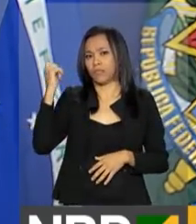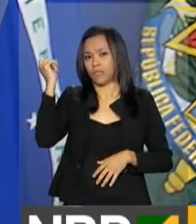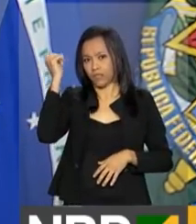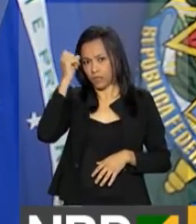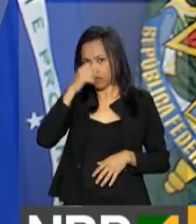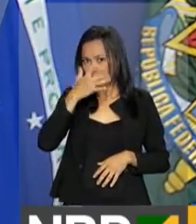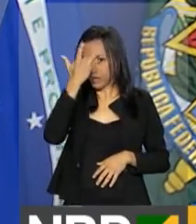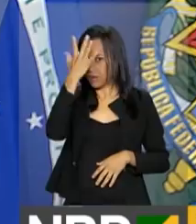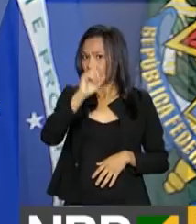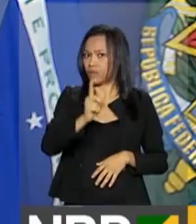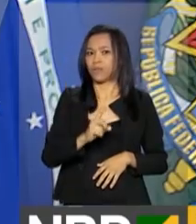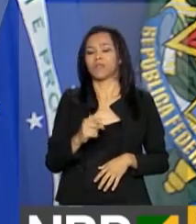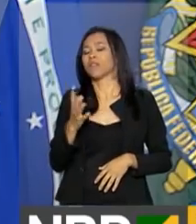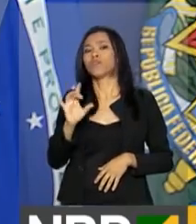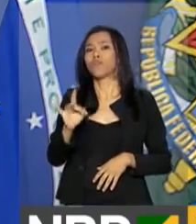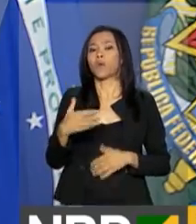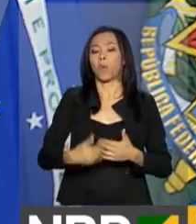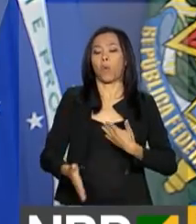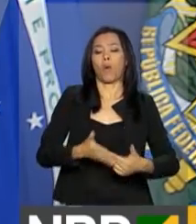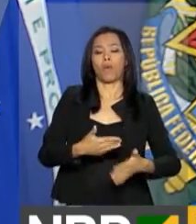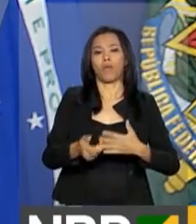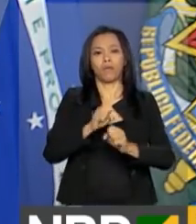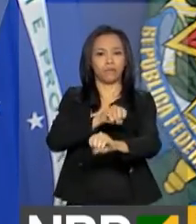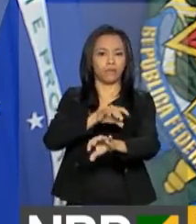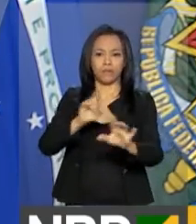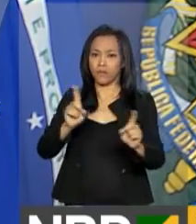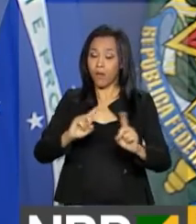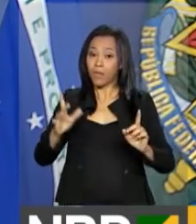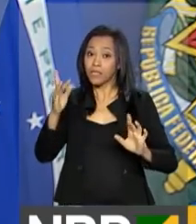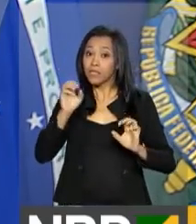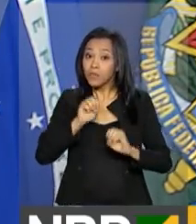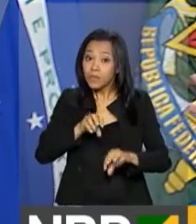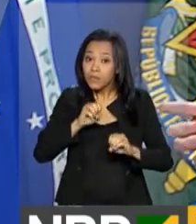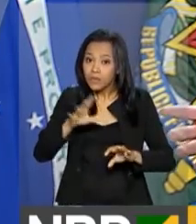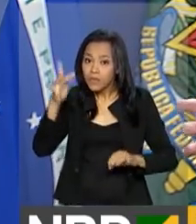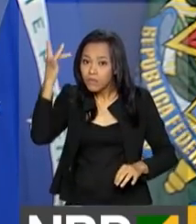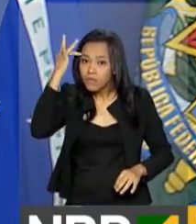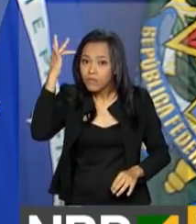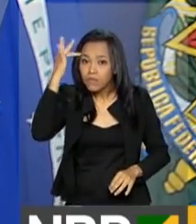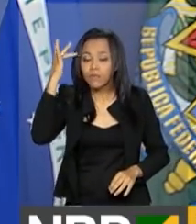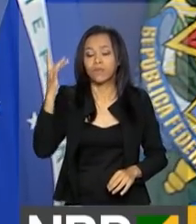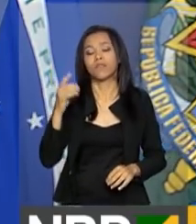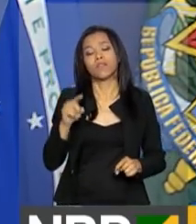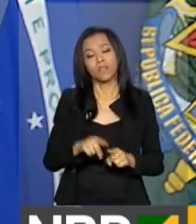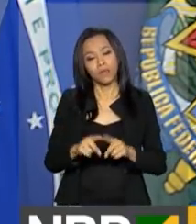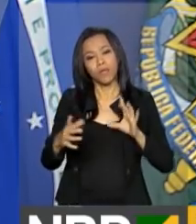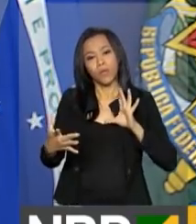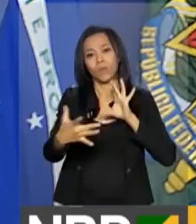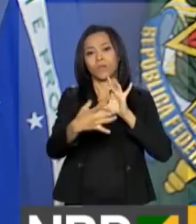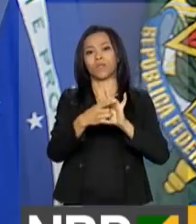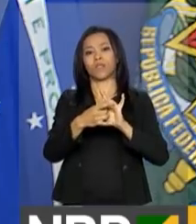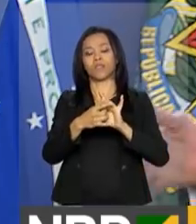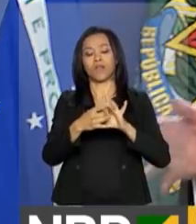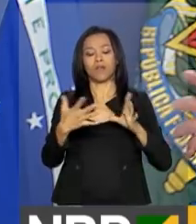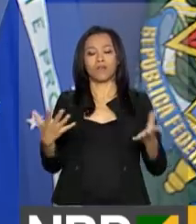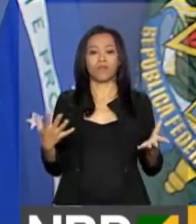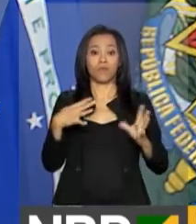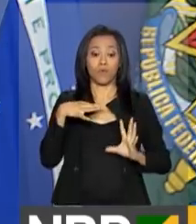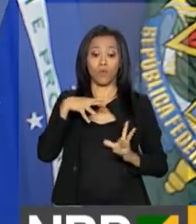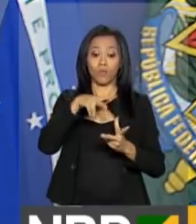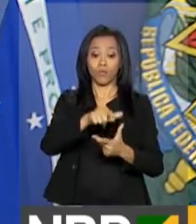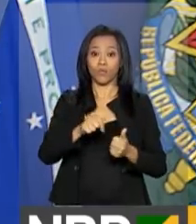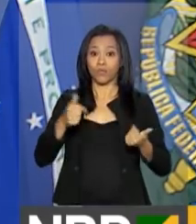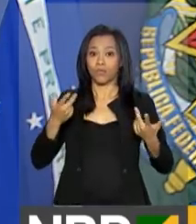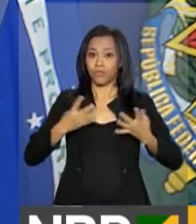educação qualquer mas uma educação é de qualidade e sintonizada com o mundo moderno não é voltada para o